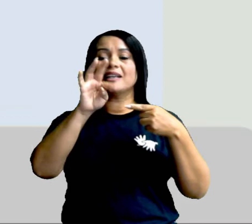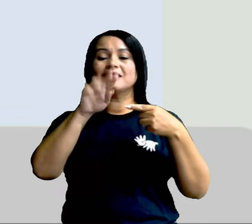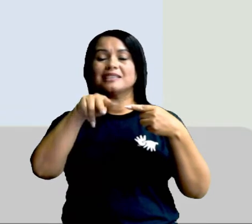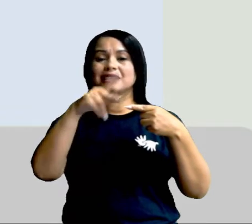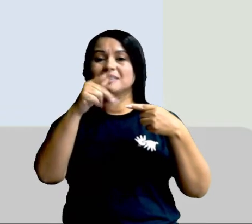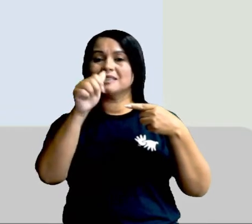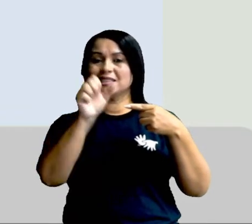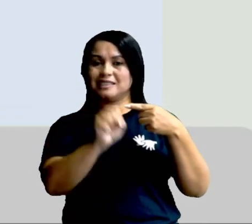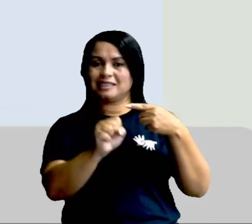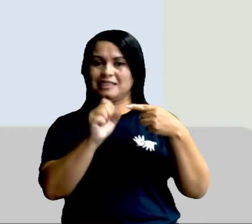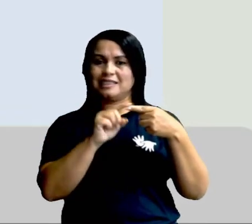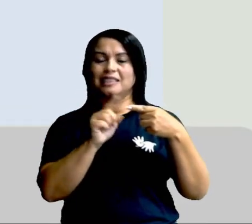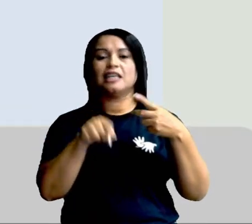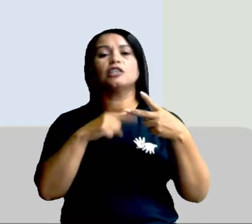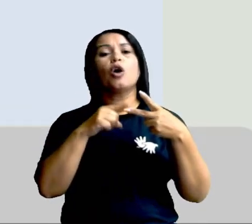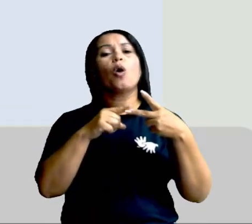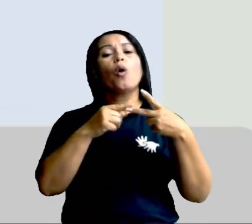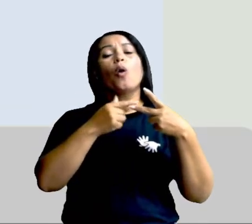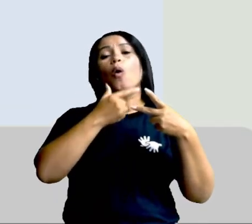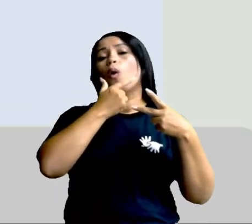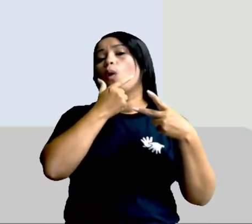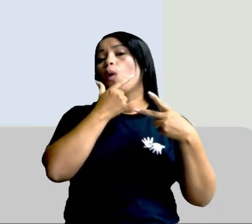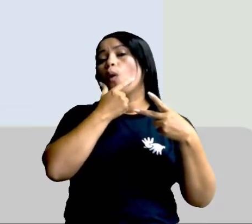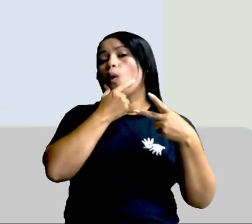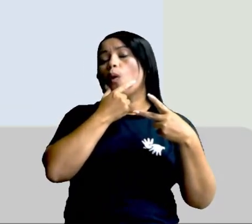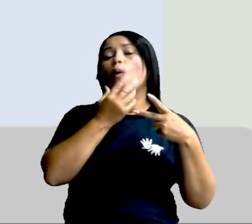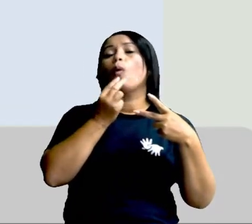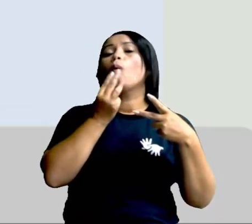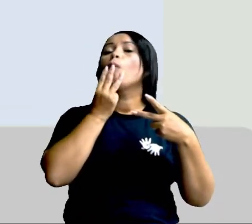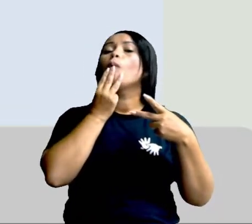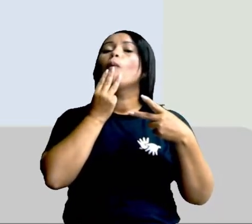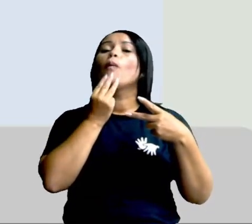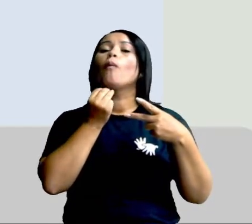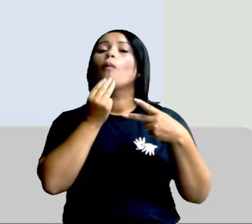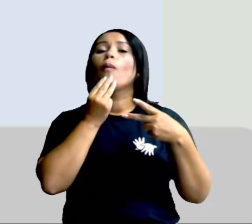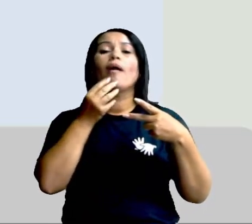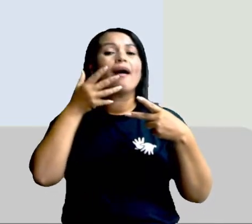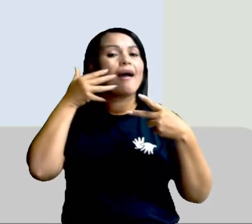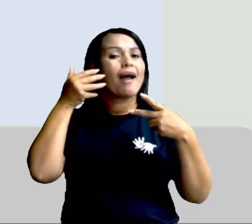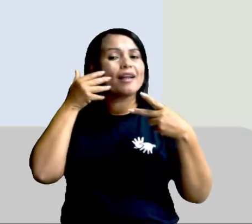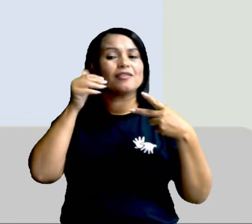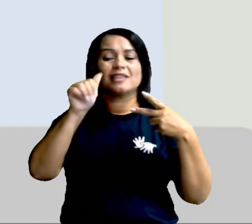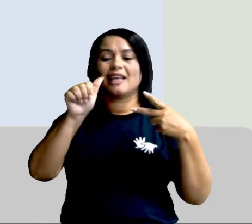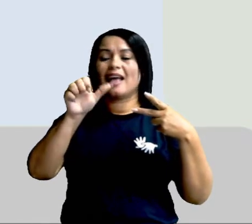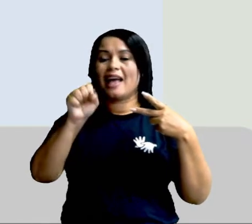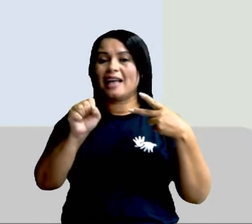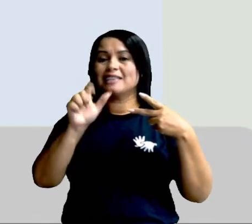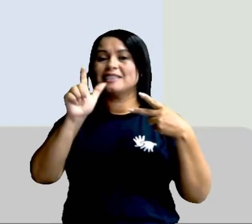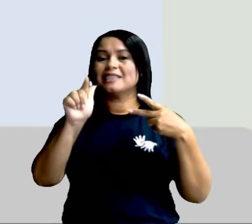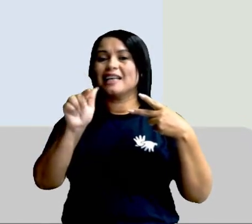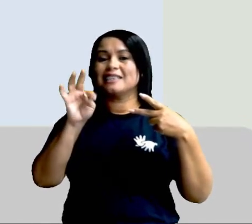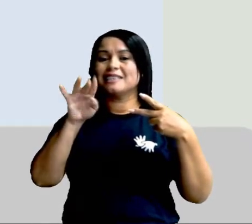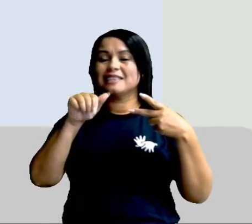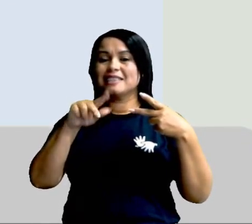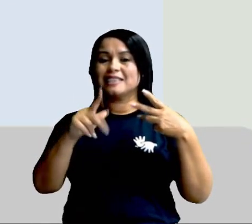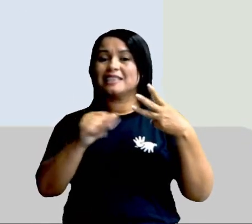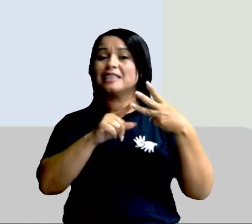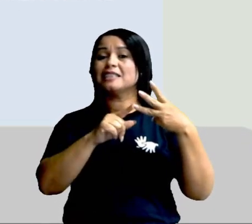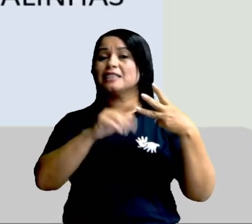as ratinhas. O gato vai ser as gatinhas e o